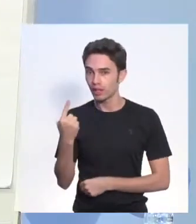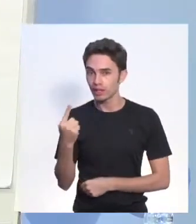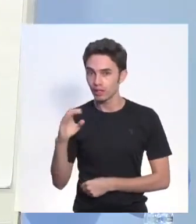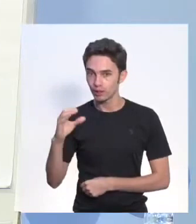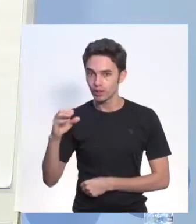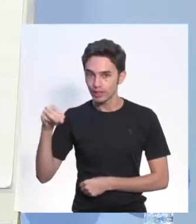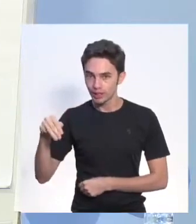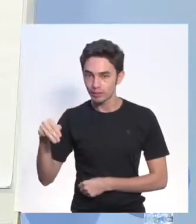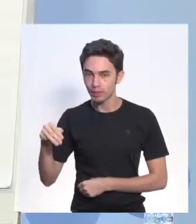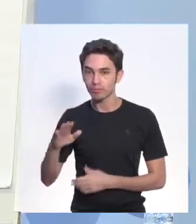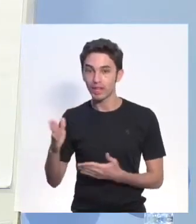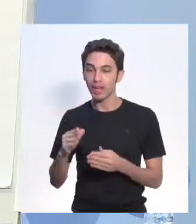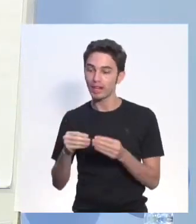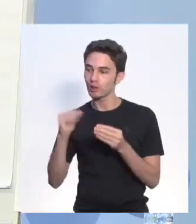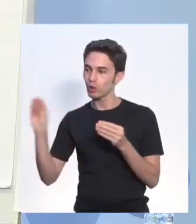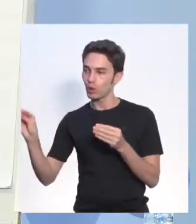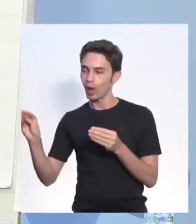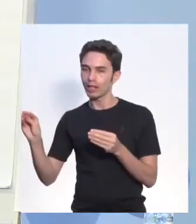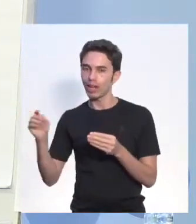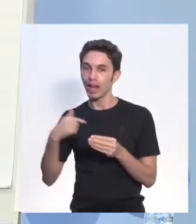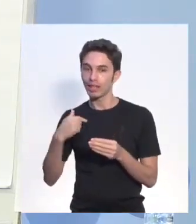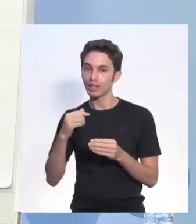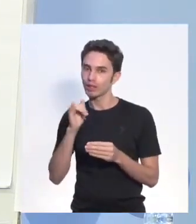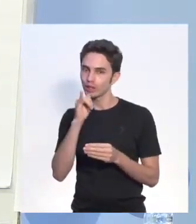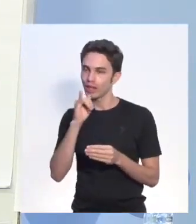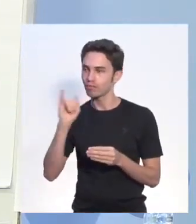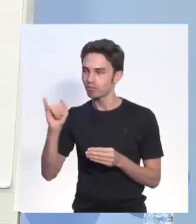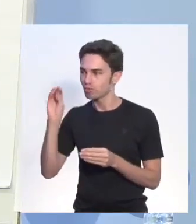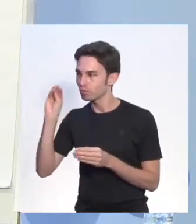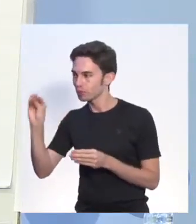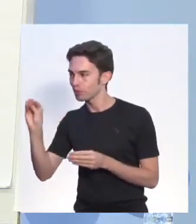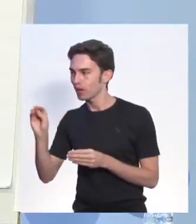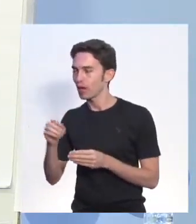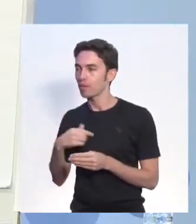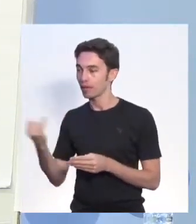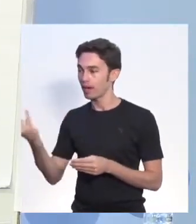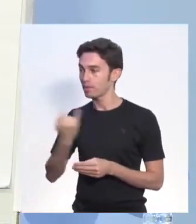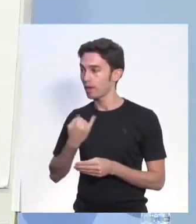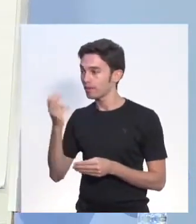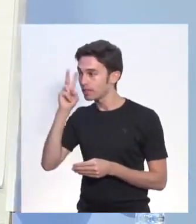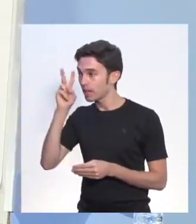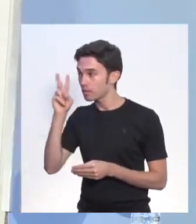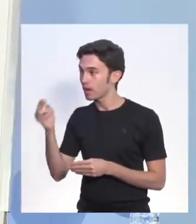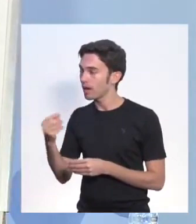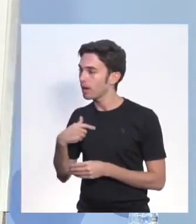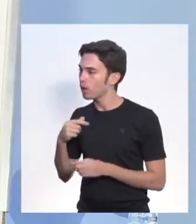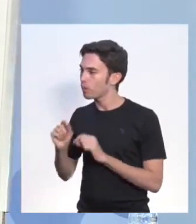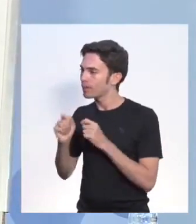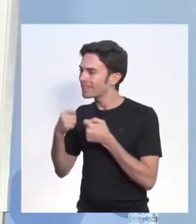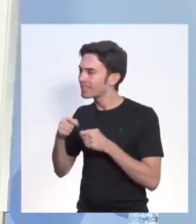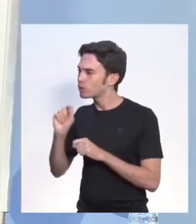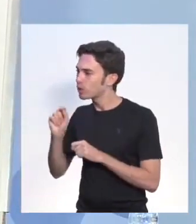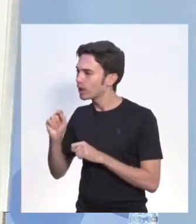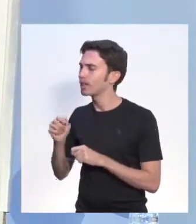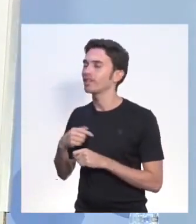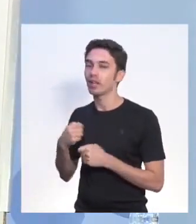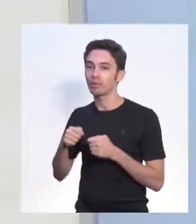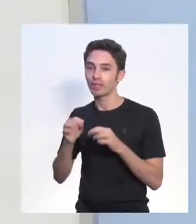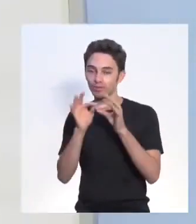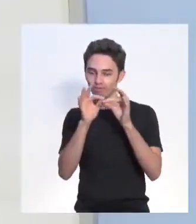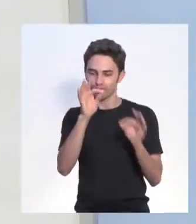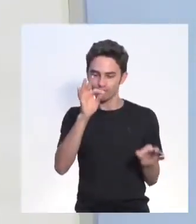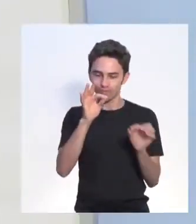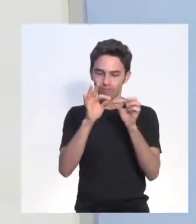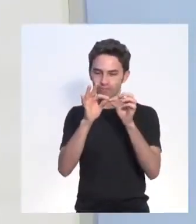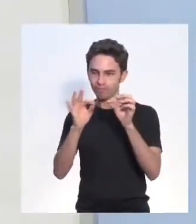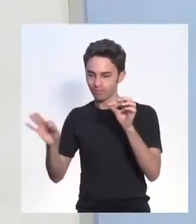do caminho eu esqueço o que eu tenho que fazer, né? Então, já está aqui me lembrando que eu quero mesmo a medida dos 3 lados. Então, eu quero saber